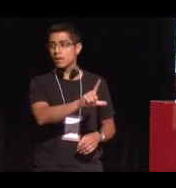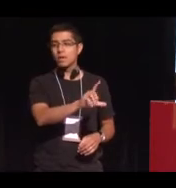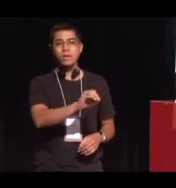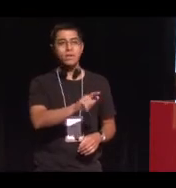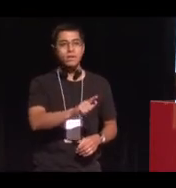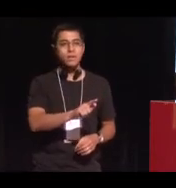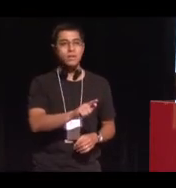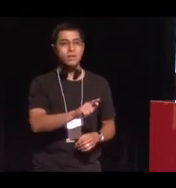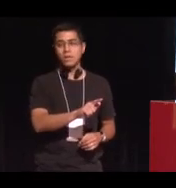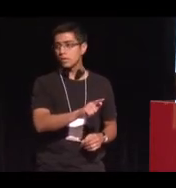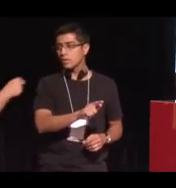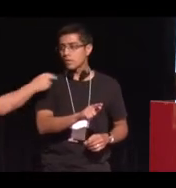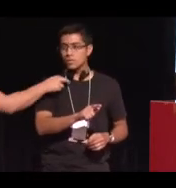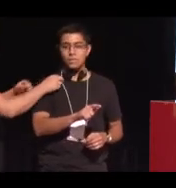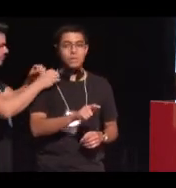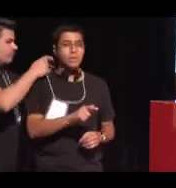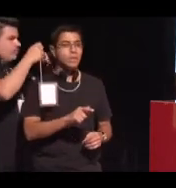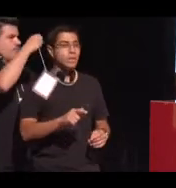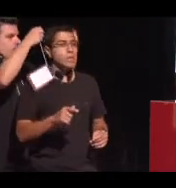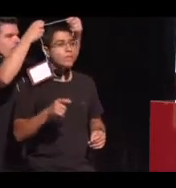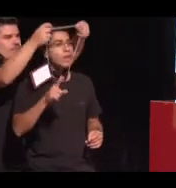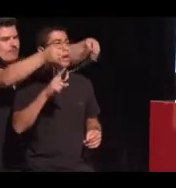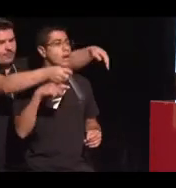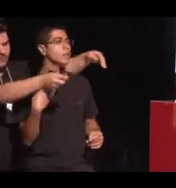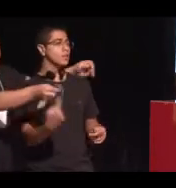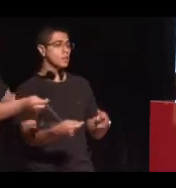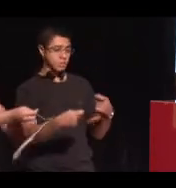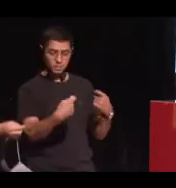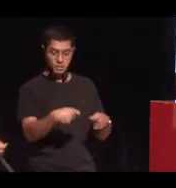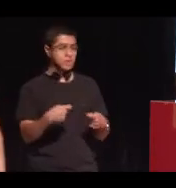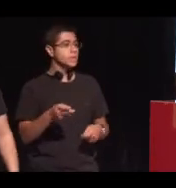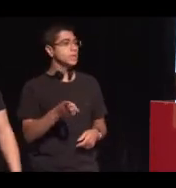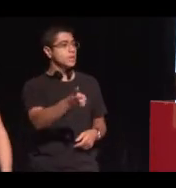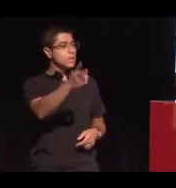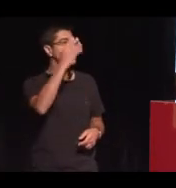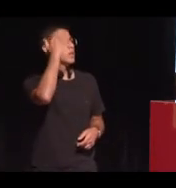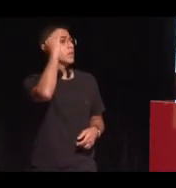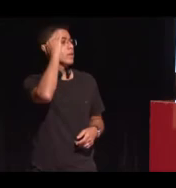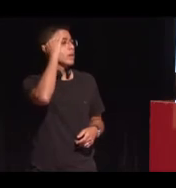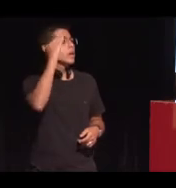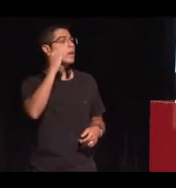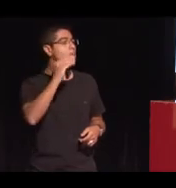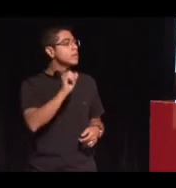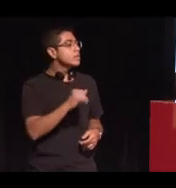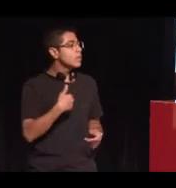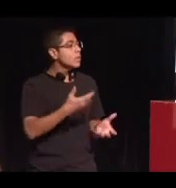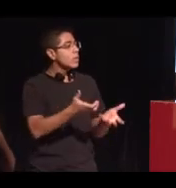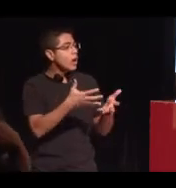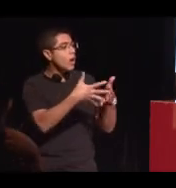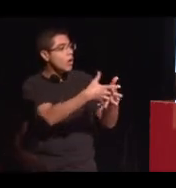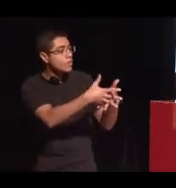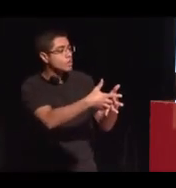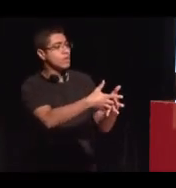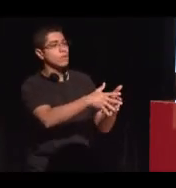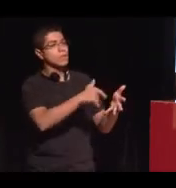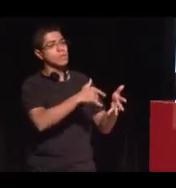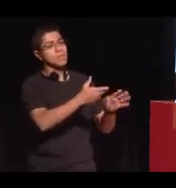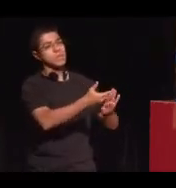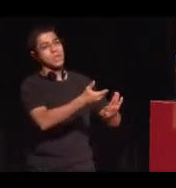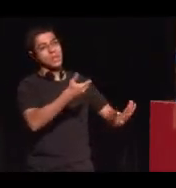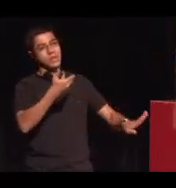mostrando que você vai perder dinheiro com isso e a gente quer te ajudar a sair dessa confusão que era o